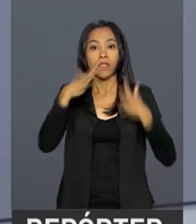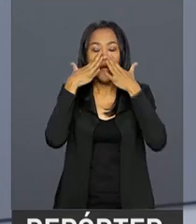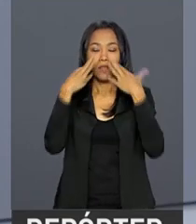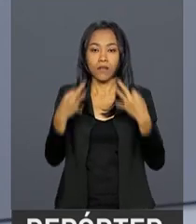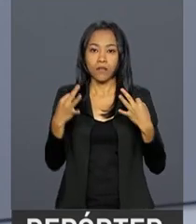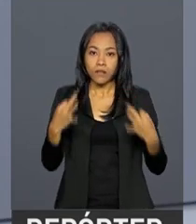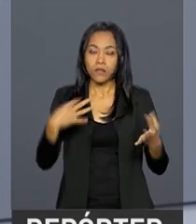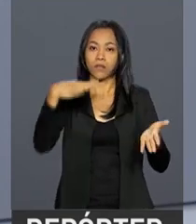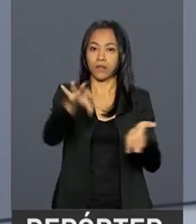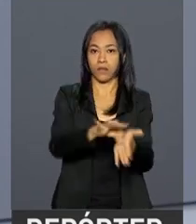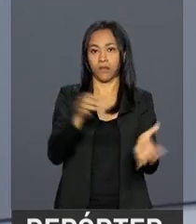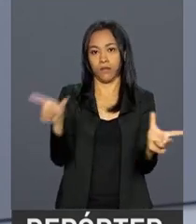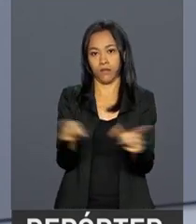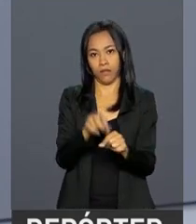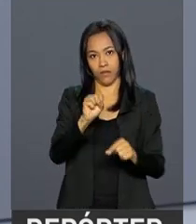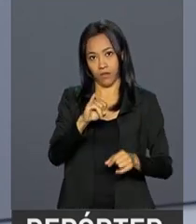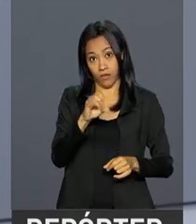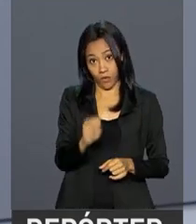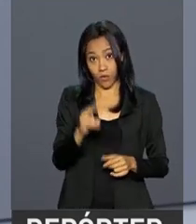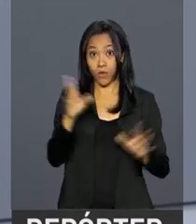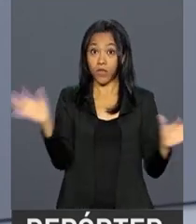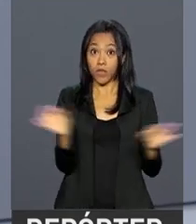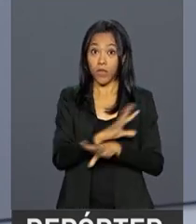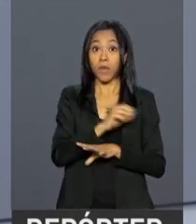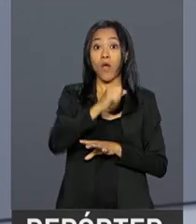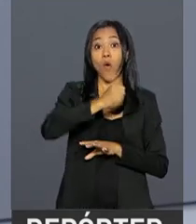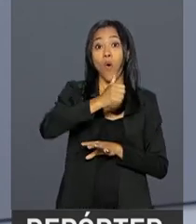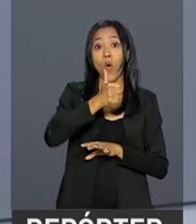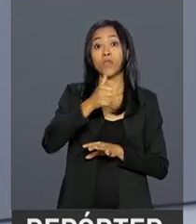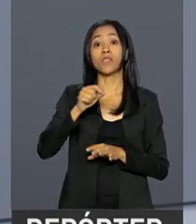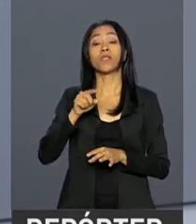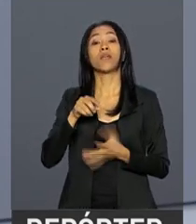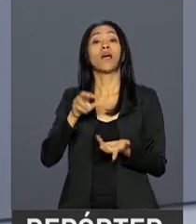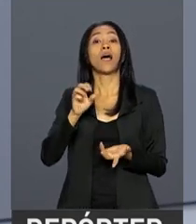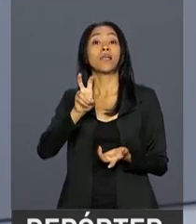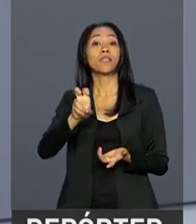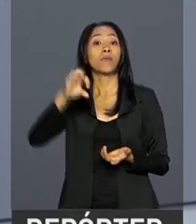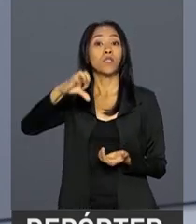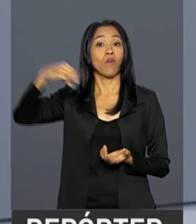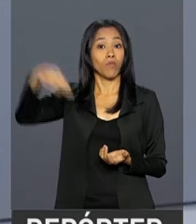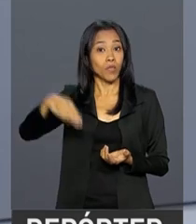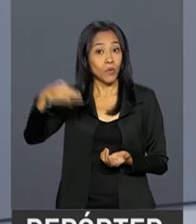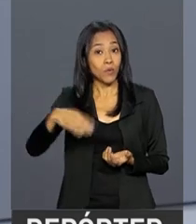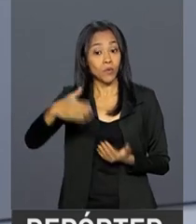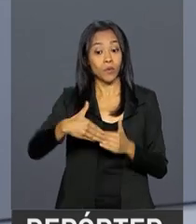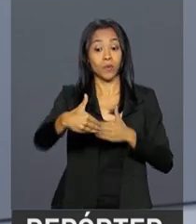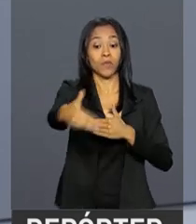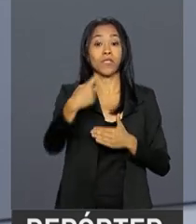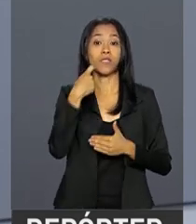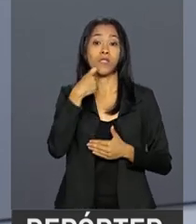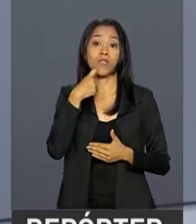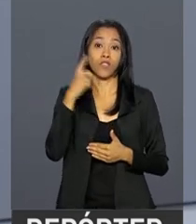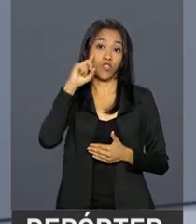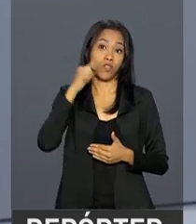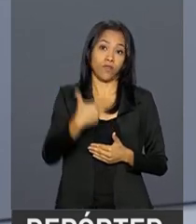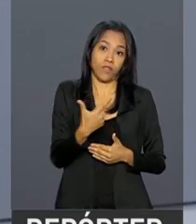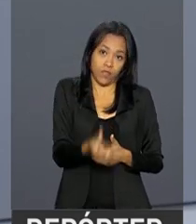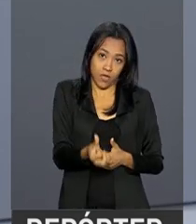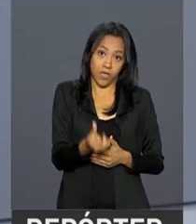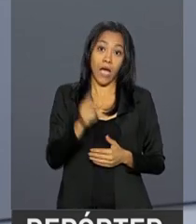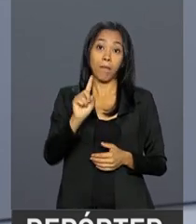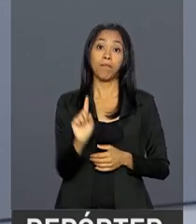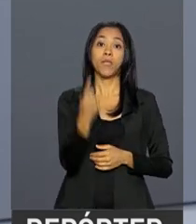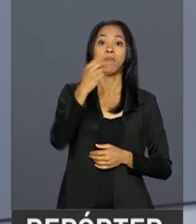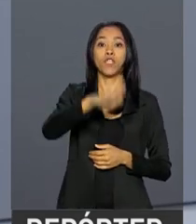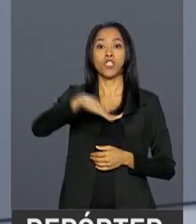no SISU termina às 23 horas e 59 minutos da próxima sexta-feira, dia 26. A primeira chamada deve ser divulgada no